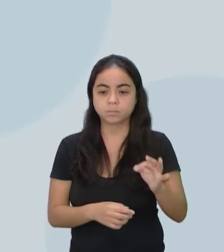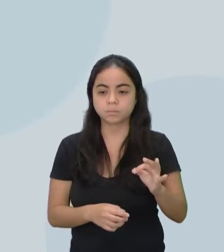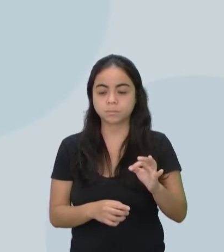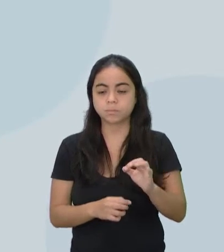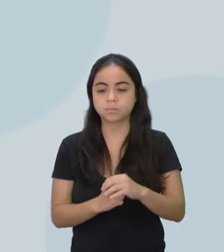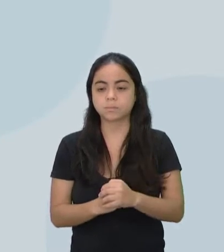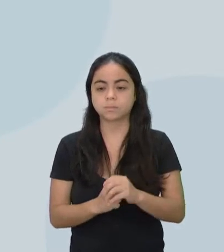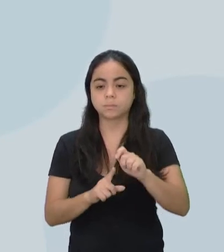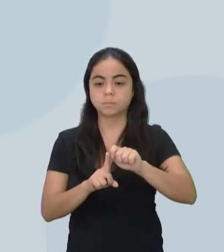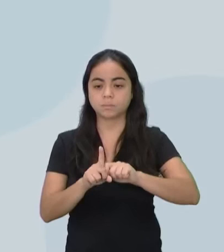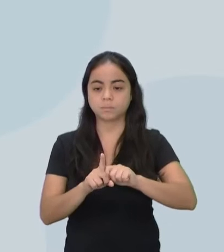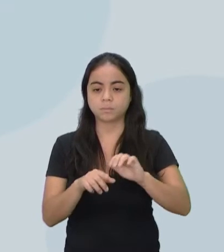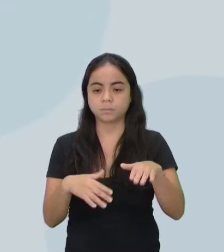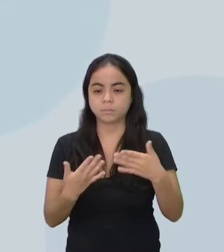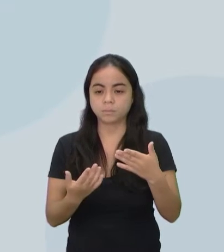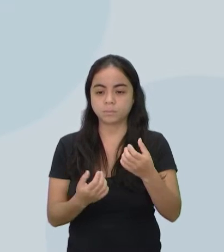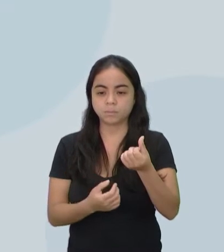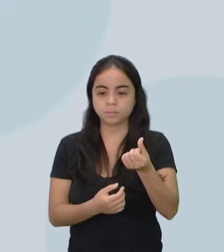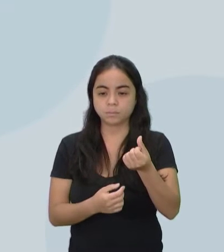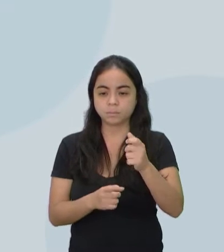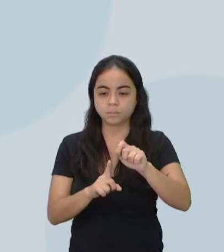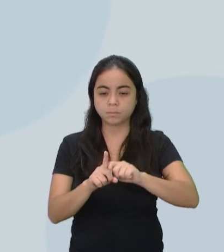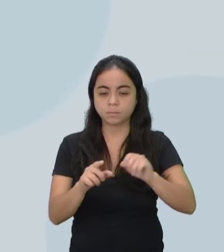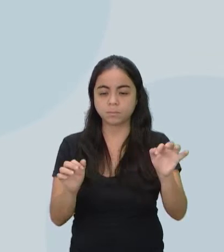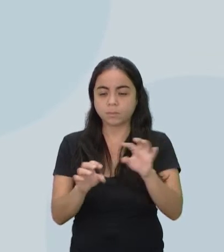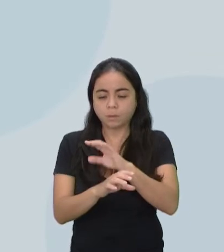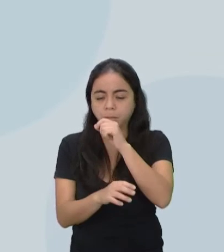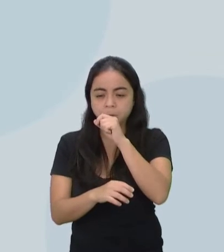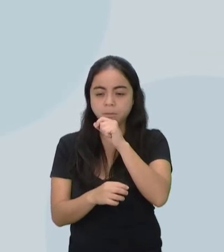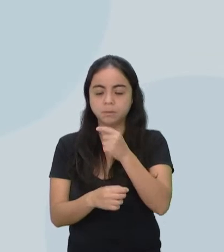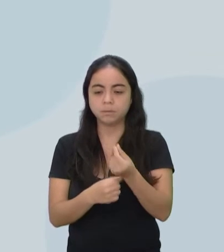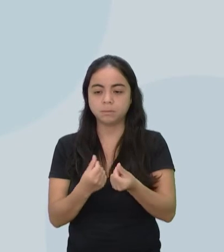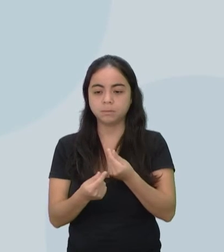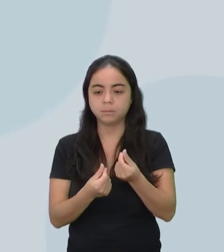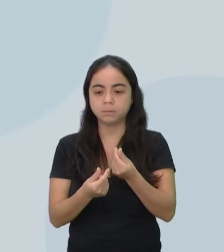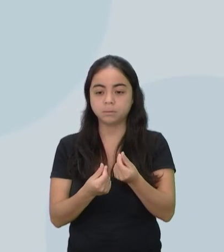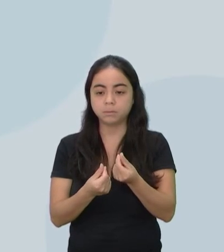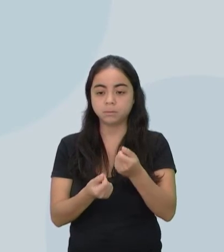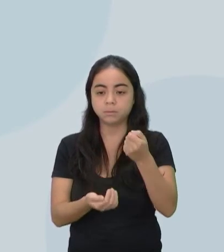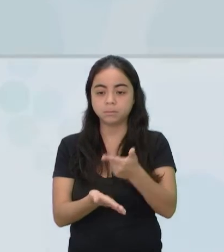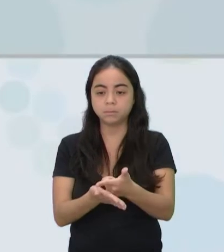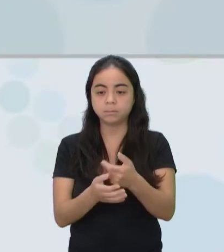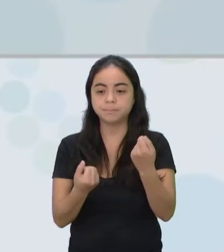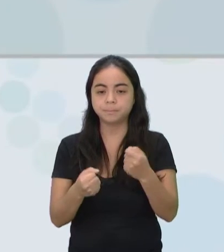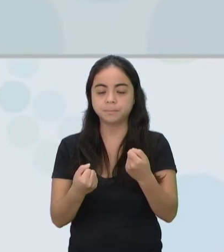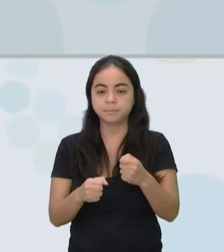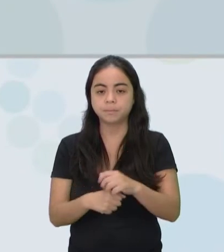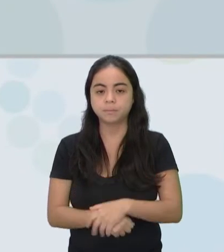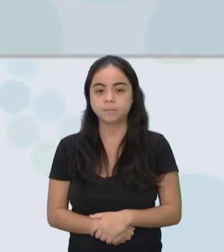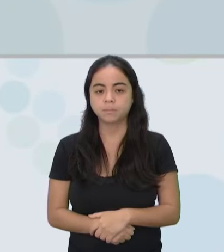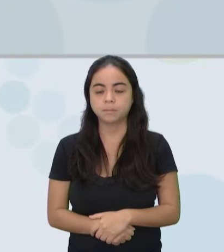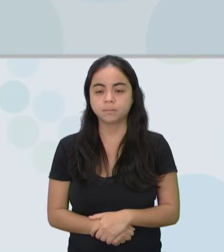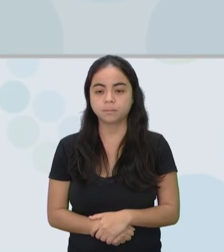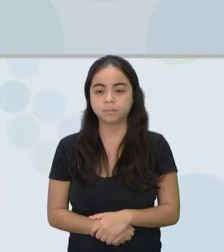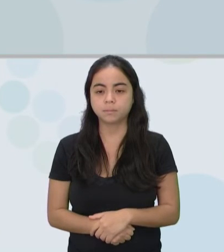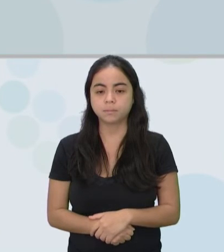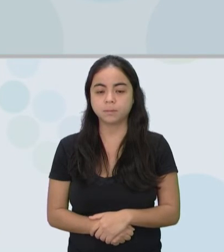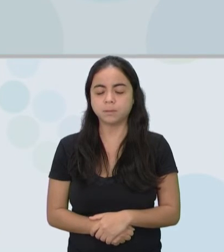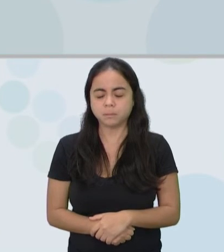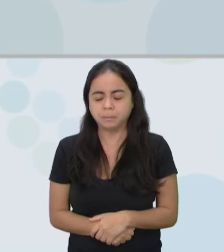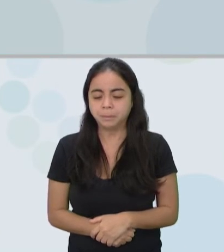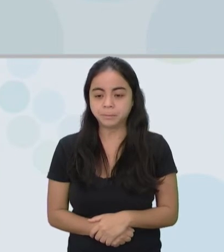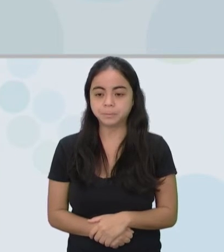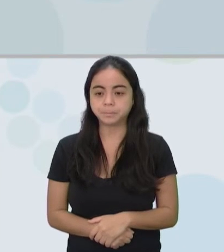mês. Após os 6 meses, qual será o valor da dívida? Qual será? Então vamos lá, esse